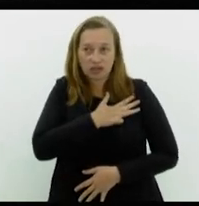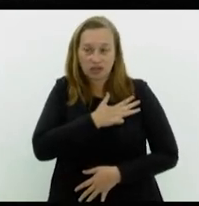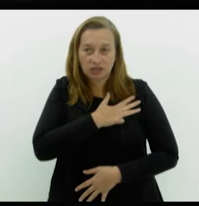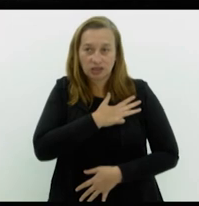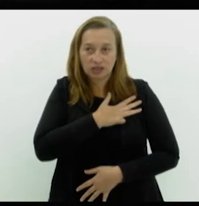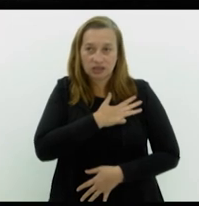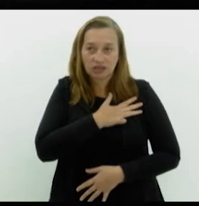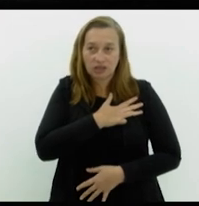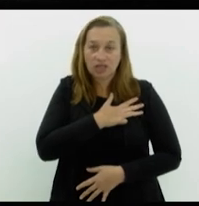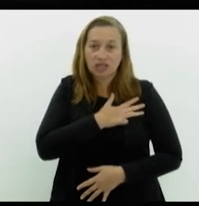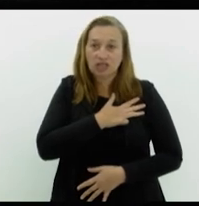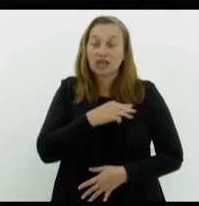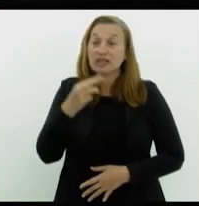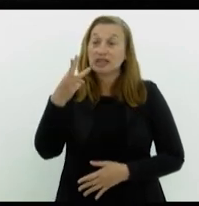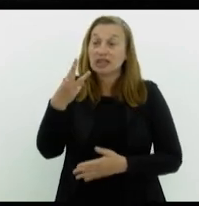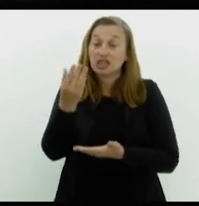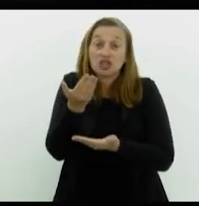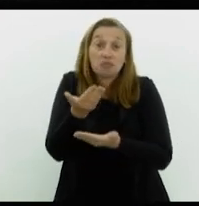derrotas.